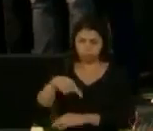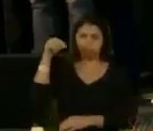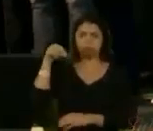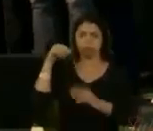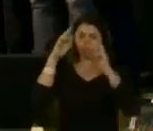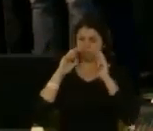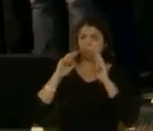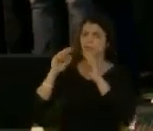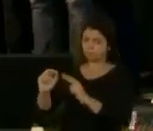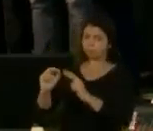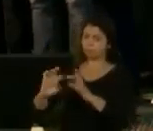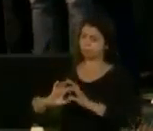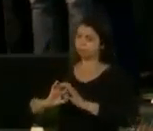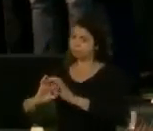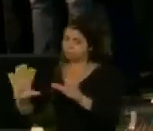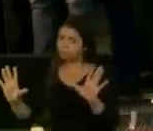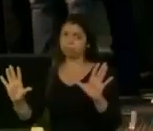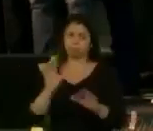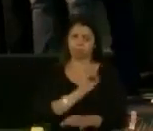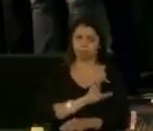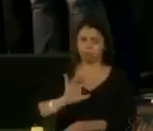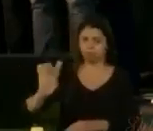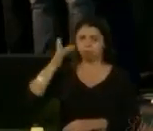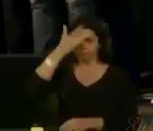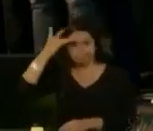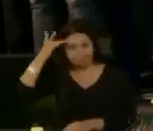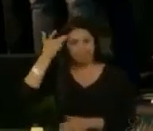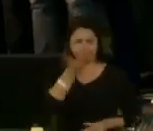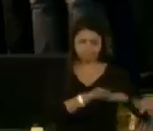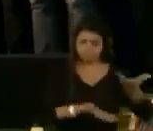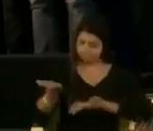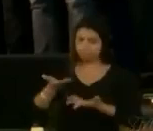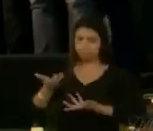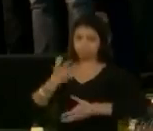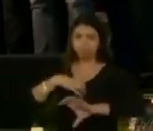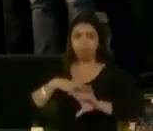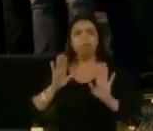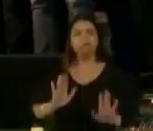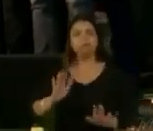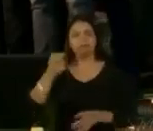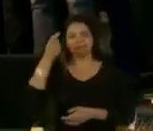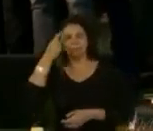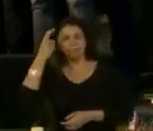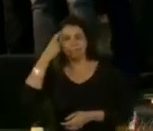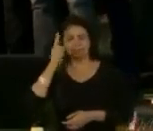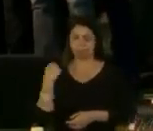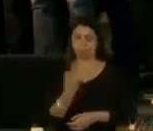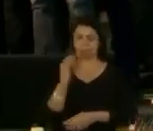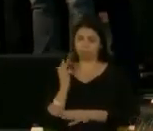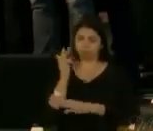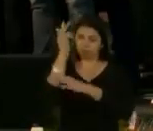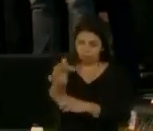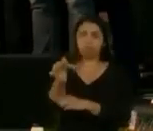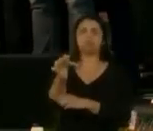a liberdade do outro, mas sempre pensando que o nosso futuro será exatamente o